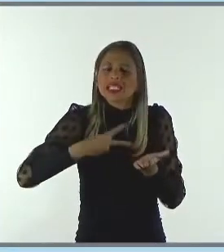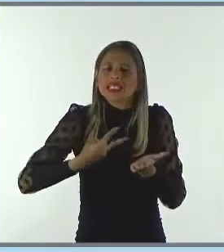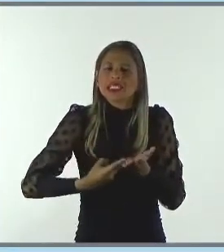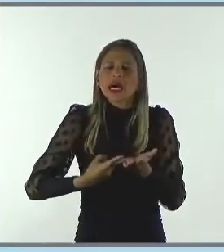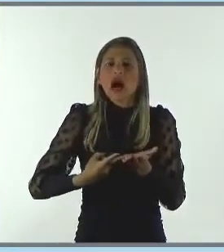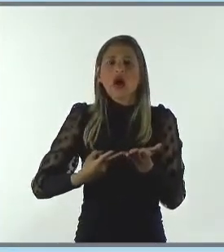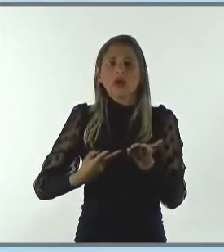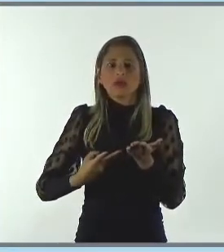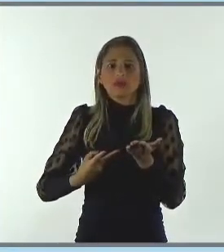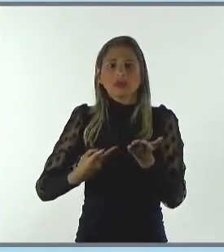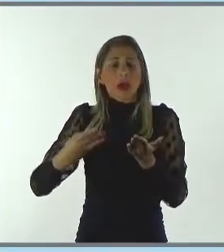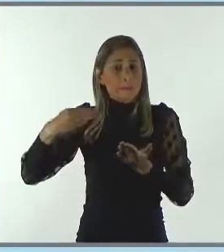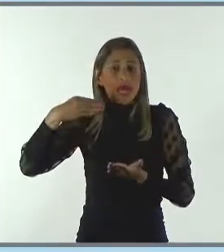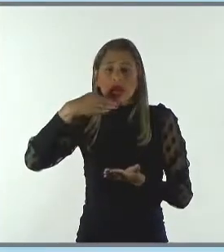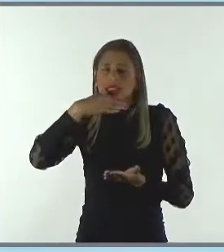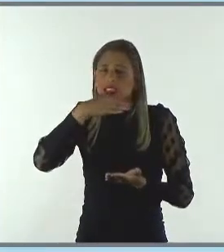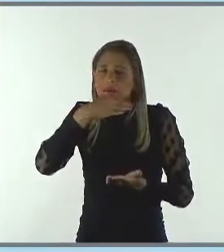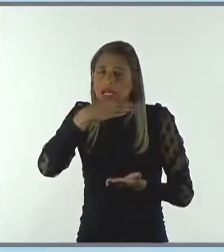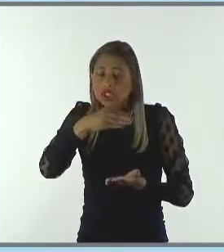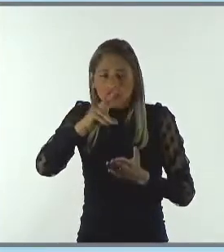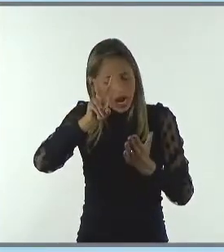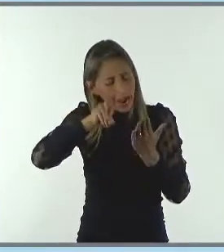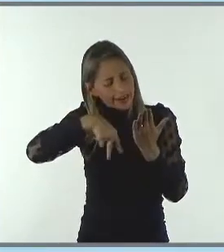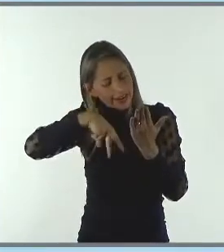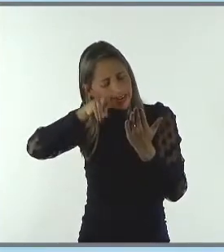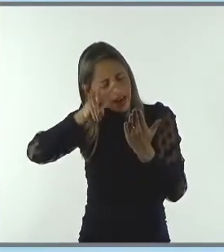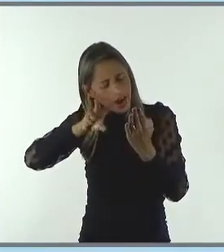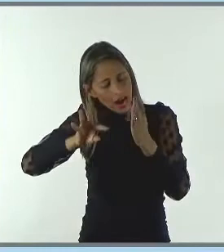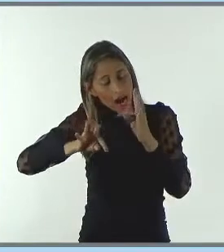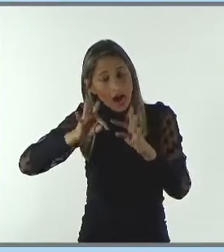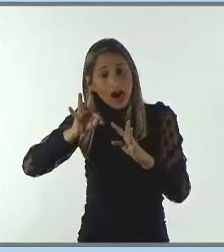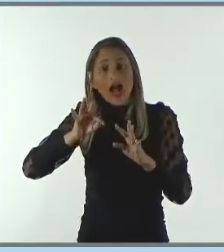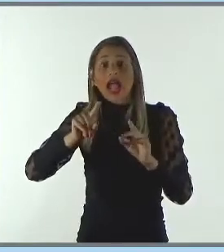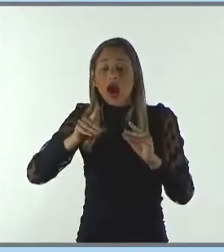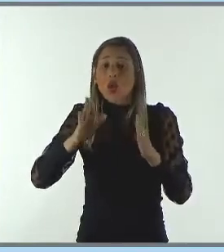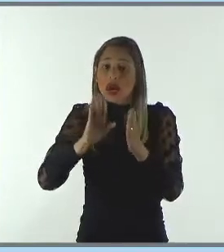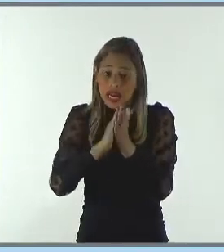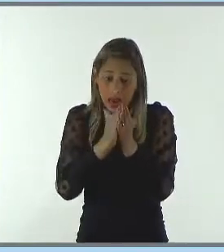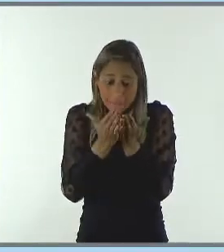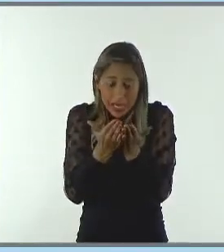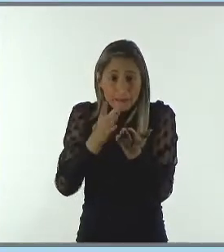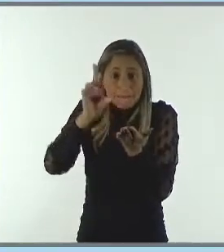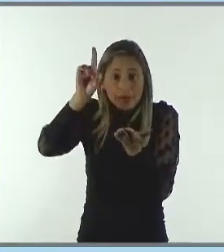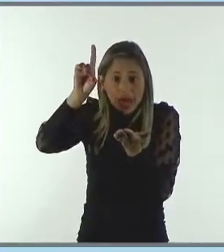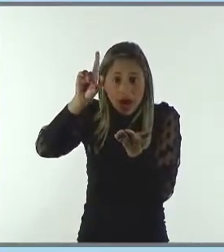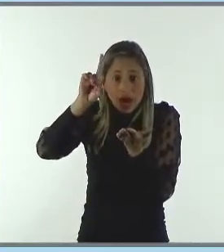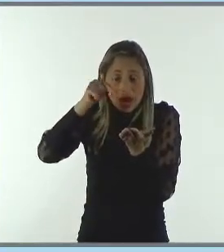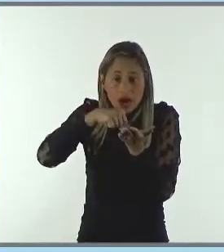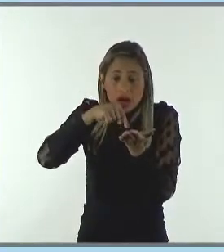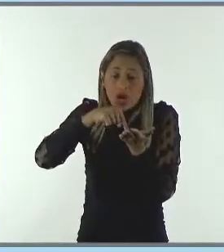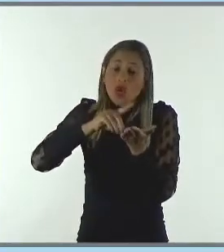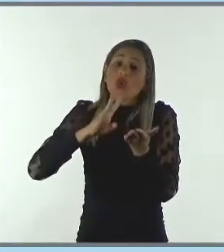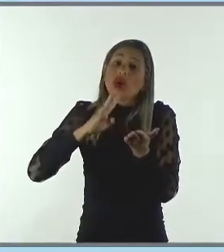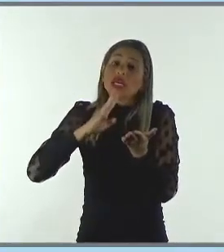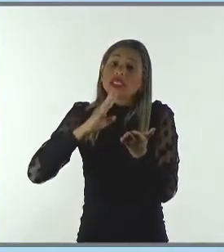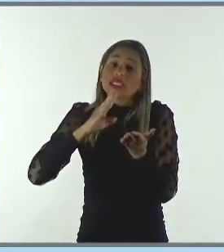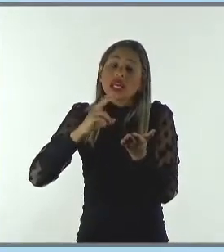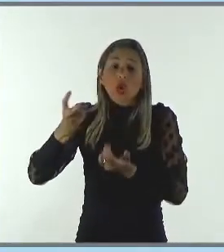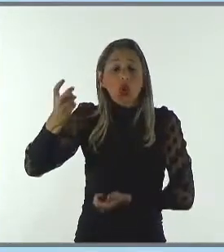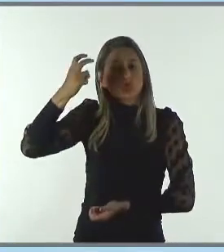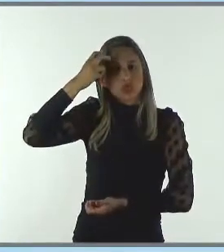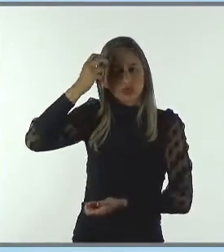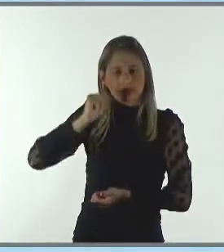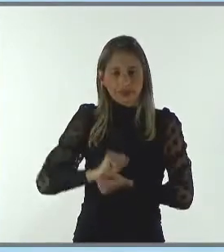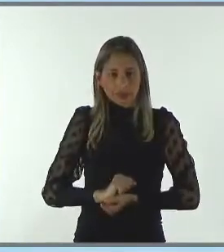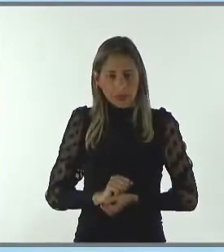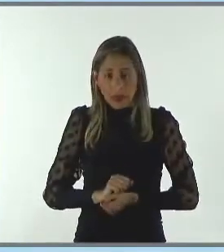1000 perspectivas analíticas. É um livro crucial para quem conhece, sobretudo, o universo da cultura ocidental. Mas, de